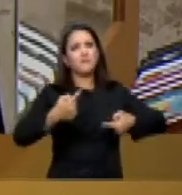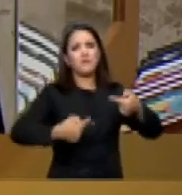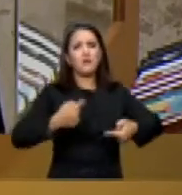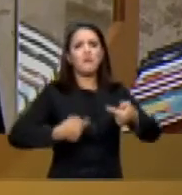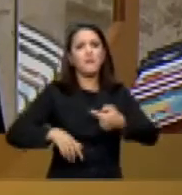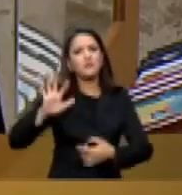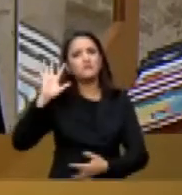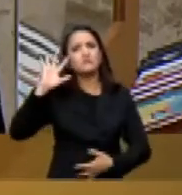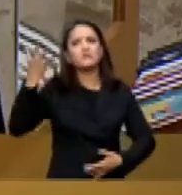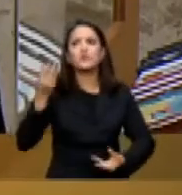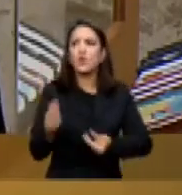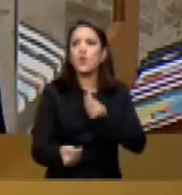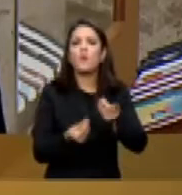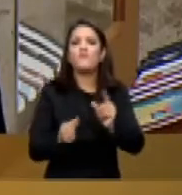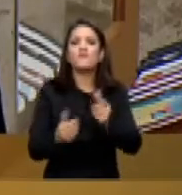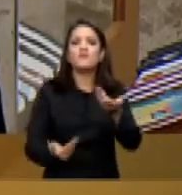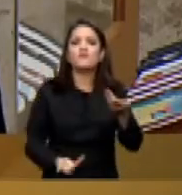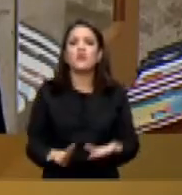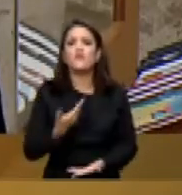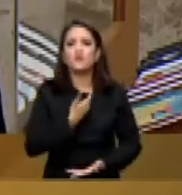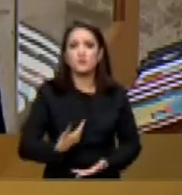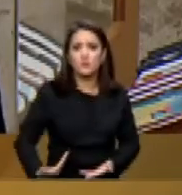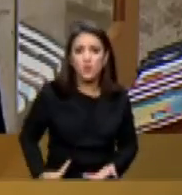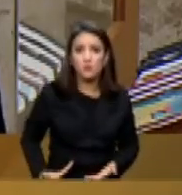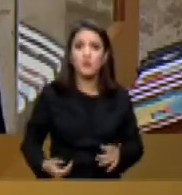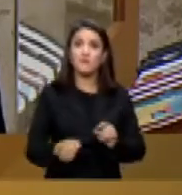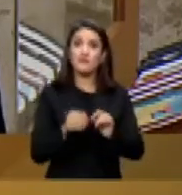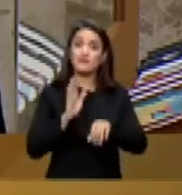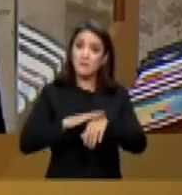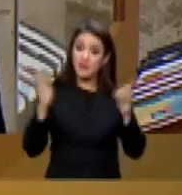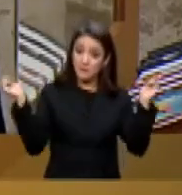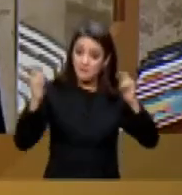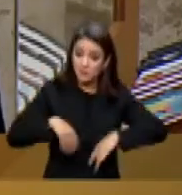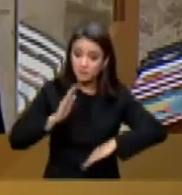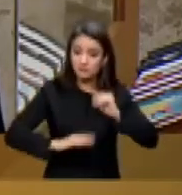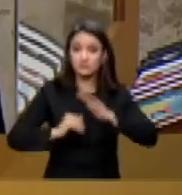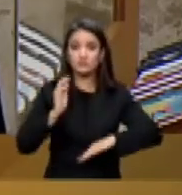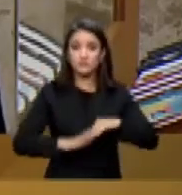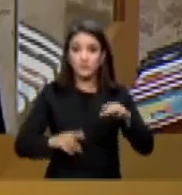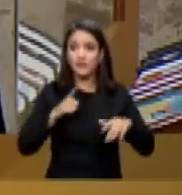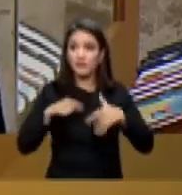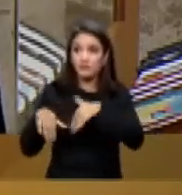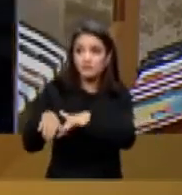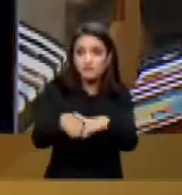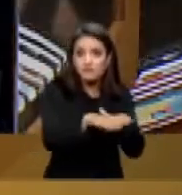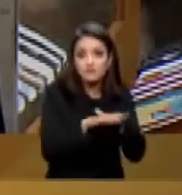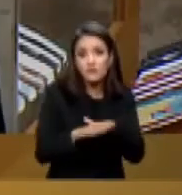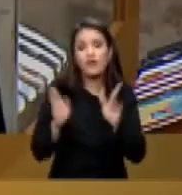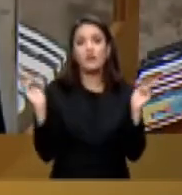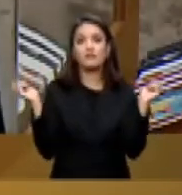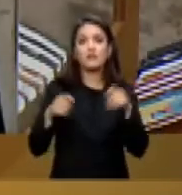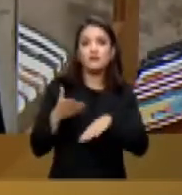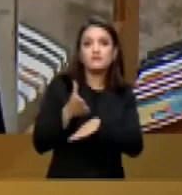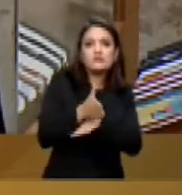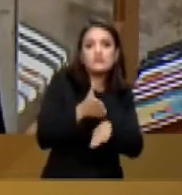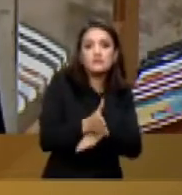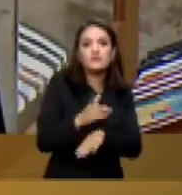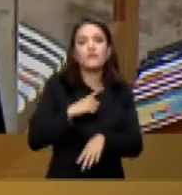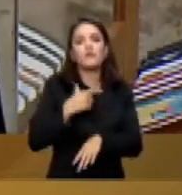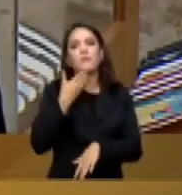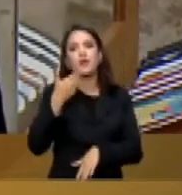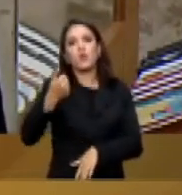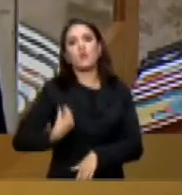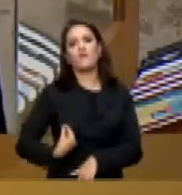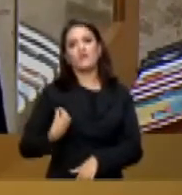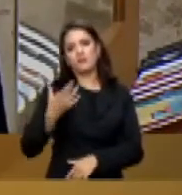prestação desse serviço público, buscando torná-lo mais eficiente, universal e acessível, para melhorar a realidade do